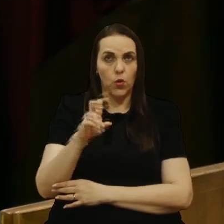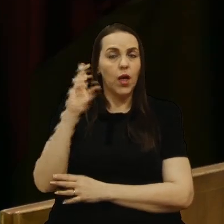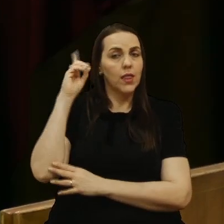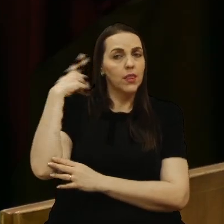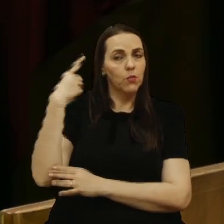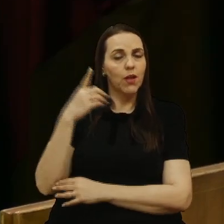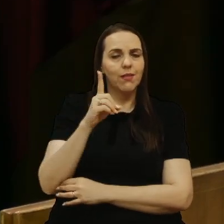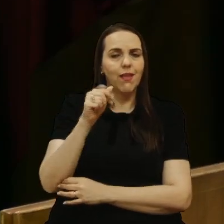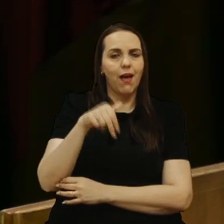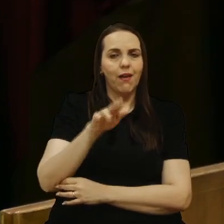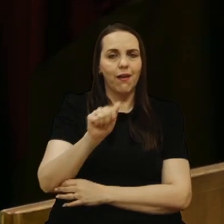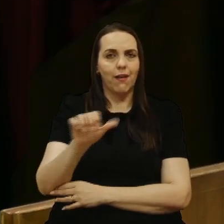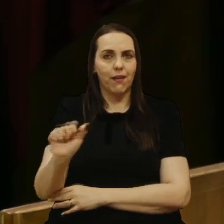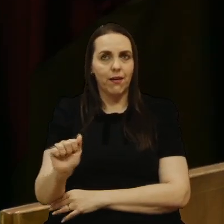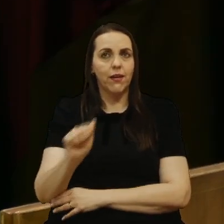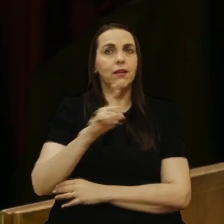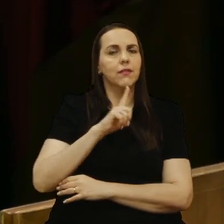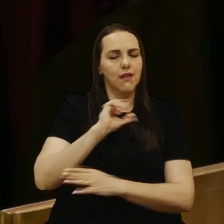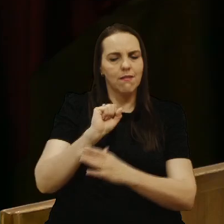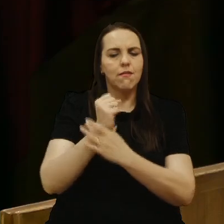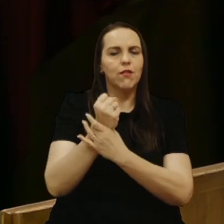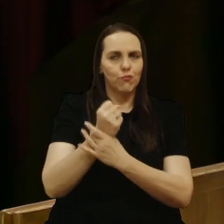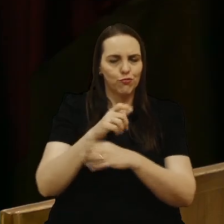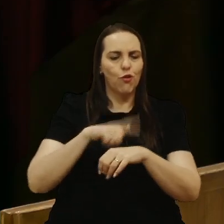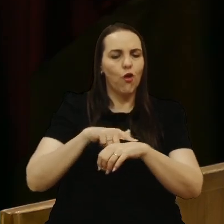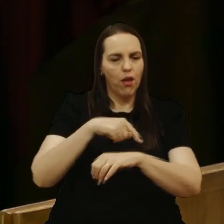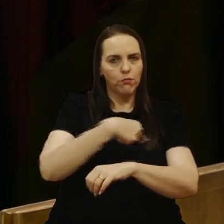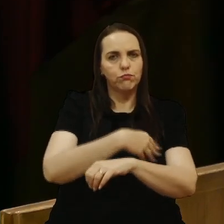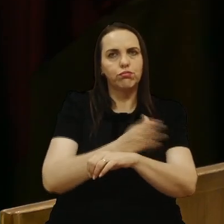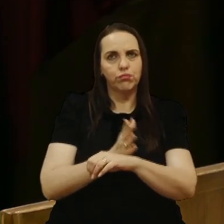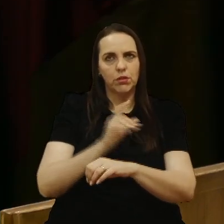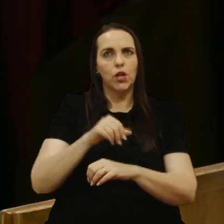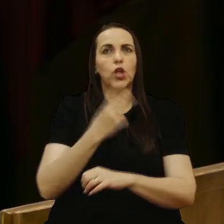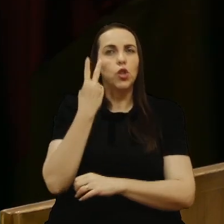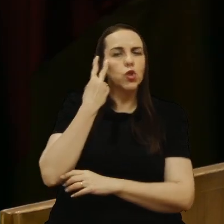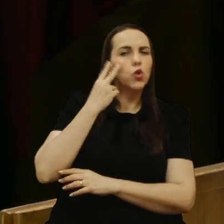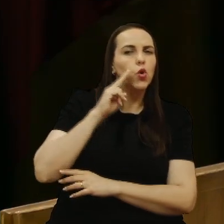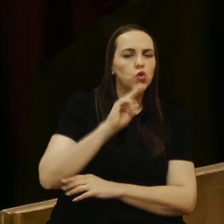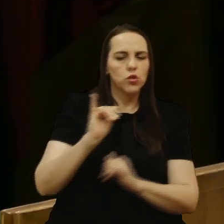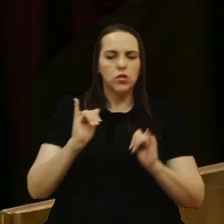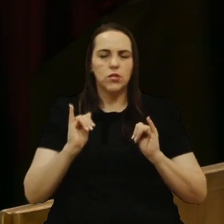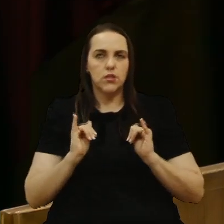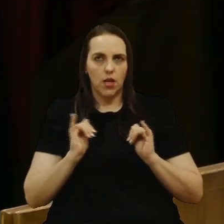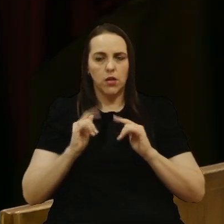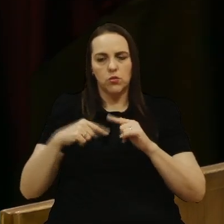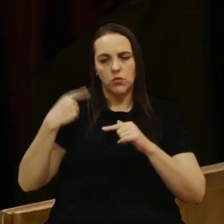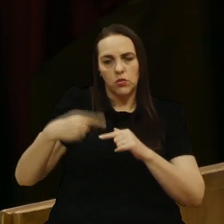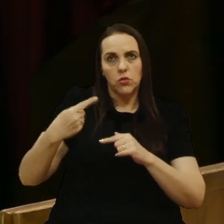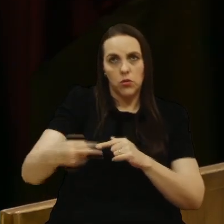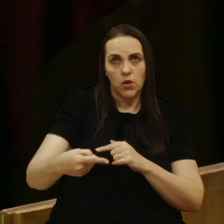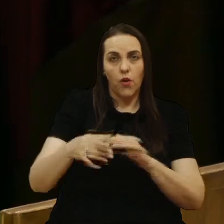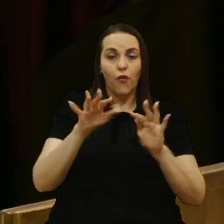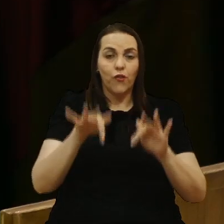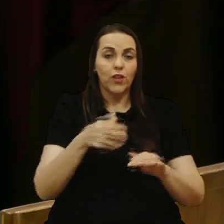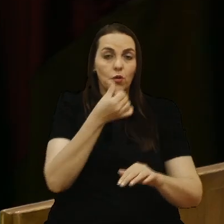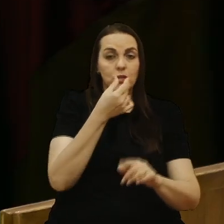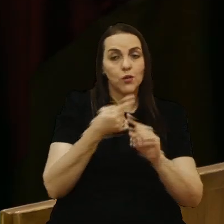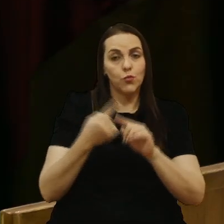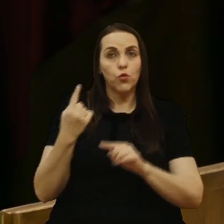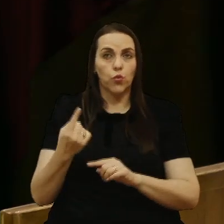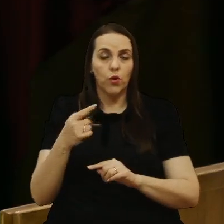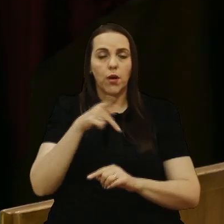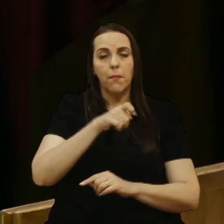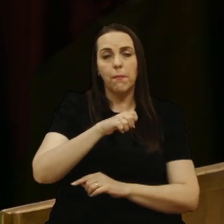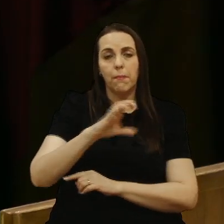Santos, que busca garantir uma jornada mais humana com 2 dias de descanso consecutivo e o fim da escala 6x1, e também a PEC do